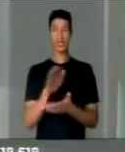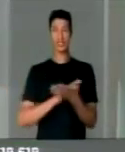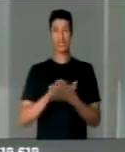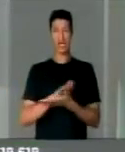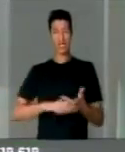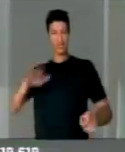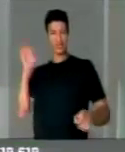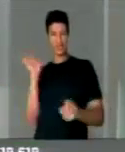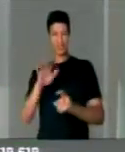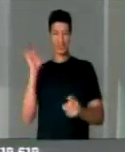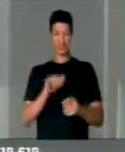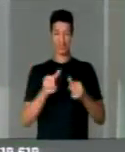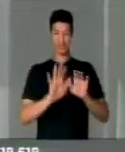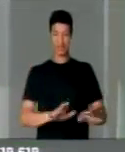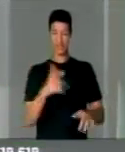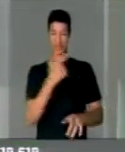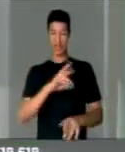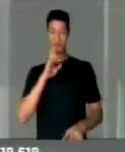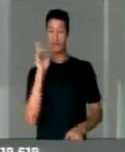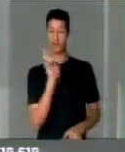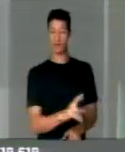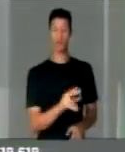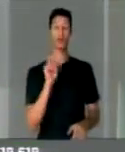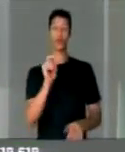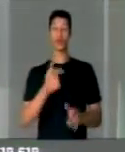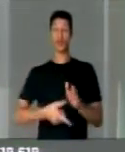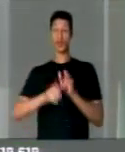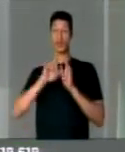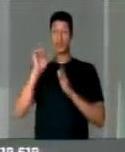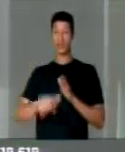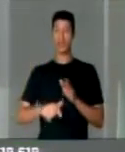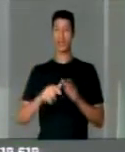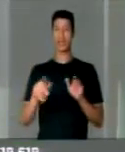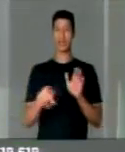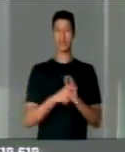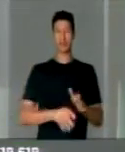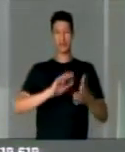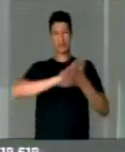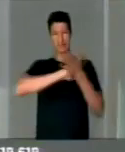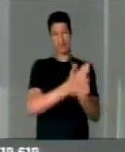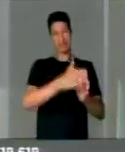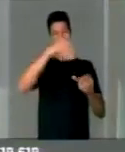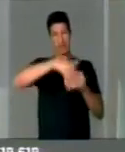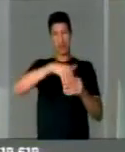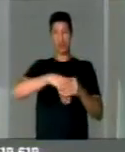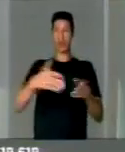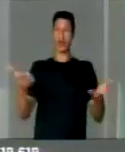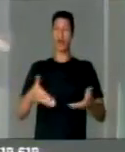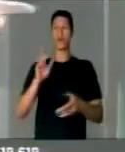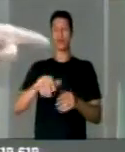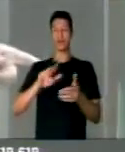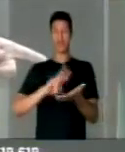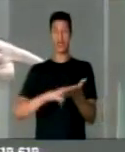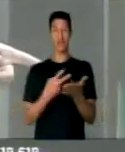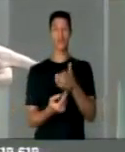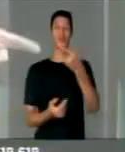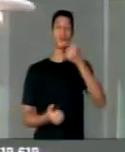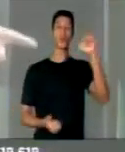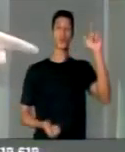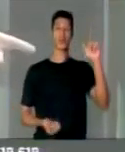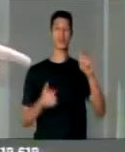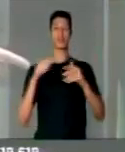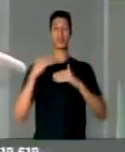Nenhuma agressão ficará sem uma resposta. O que antes era uma cantilena de derrotado eleitoral, agora se traduz em outra